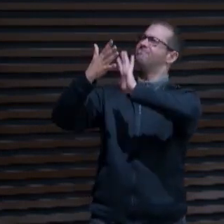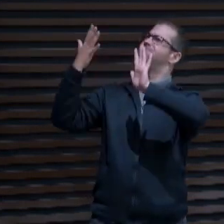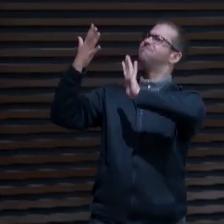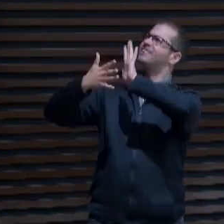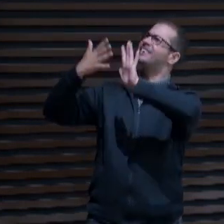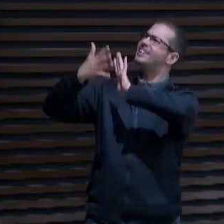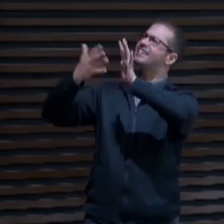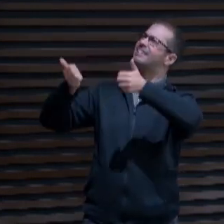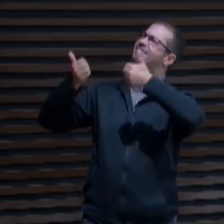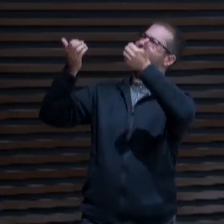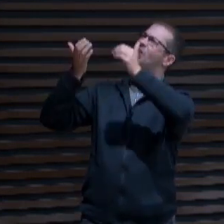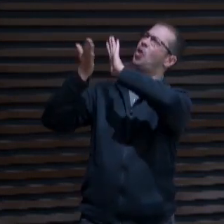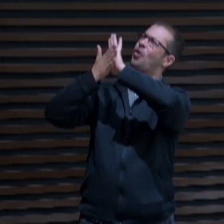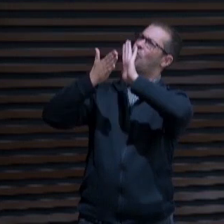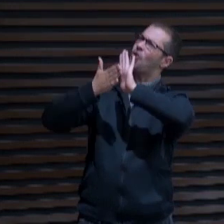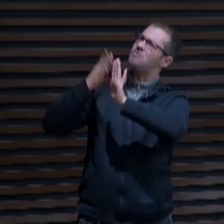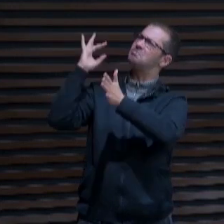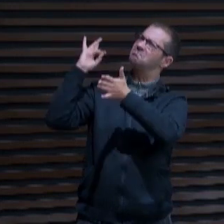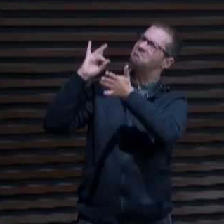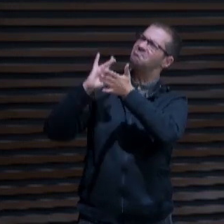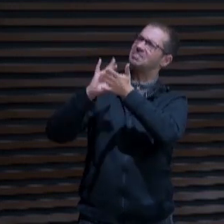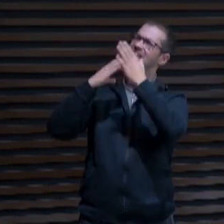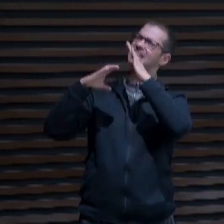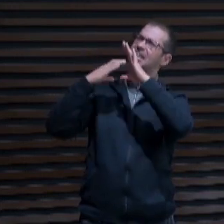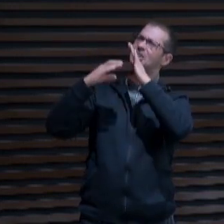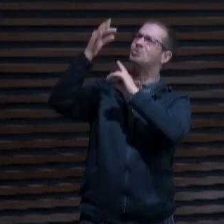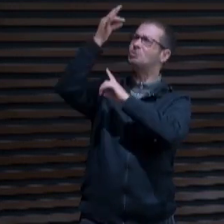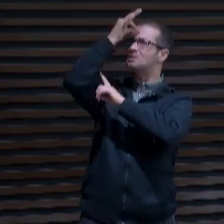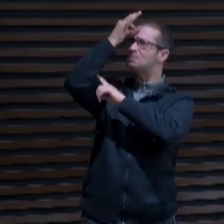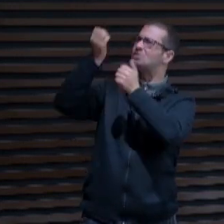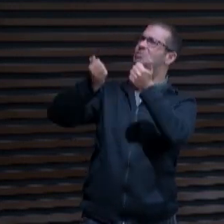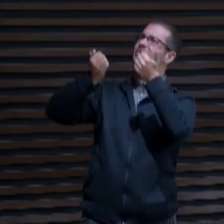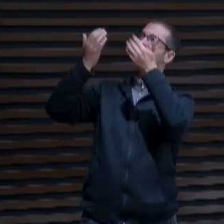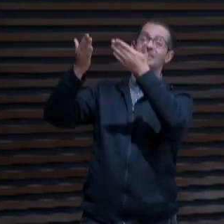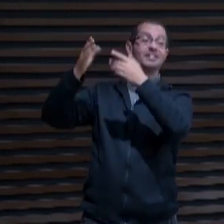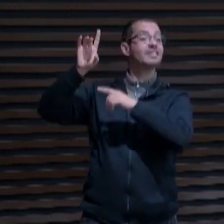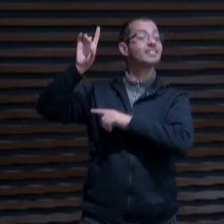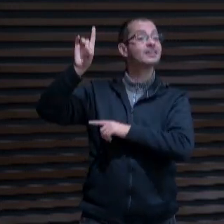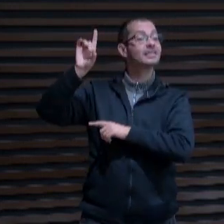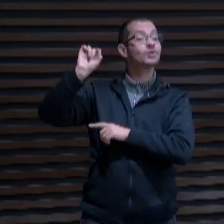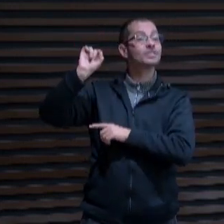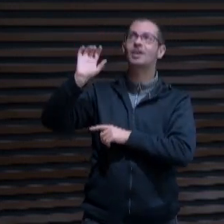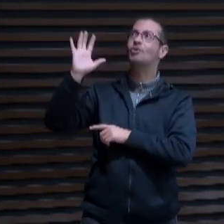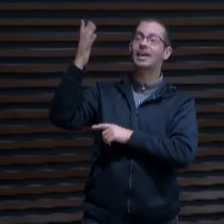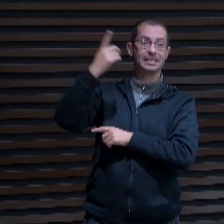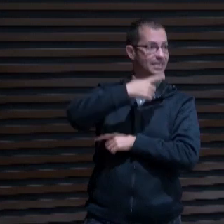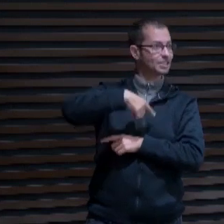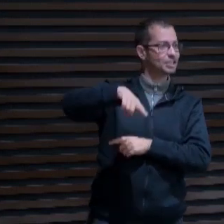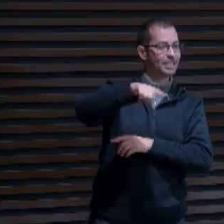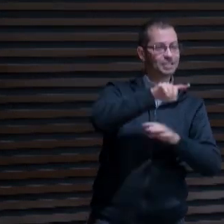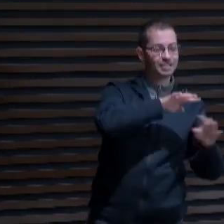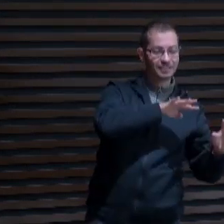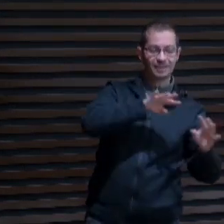com salmos, com hinos e cânticos espirituais, o Senhor está sendo adorado, Ele está